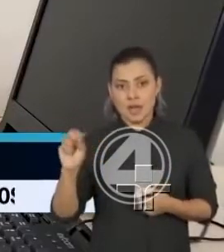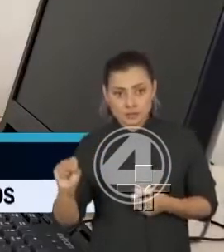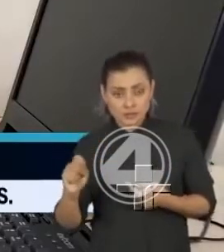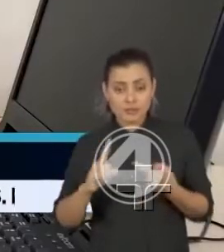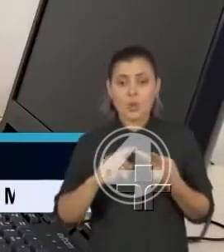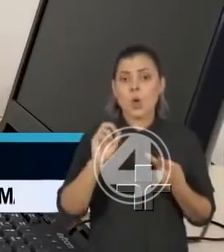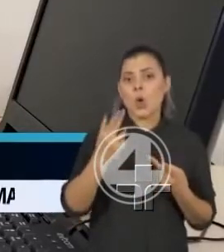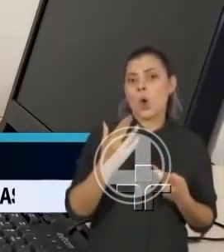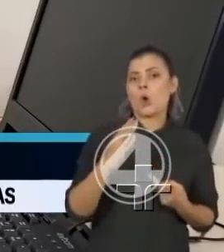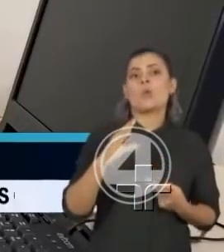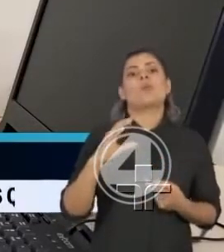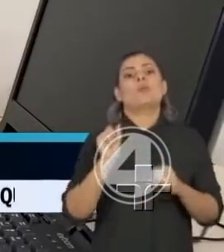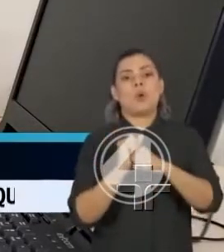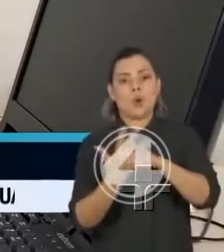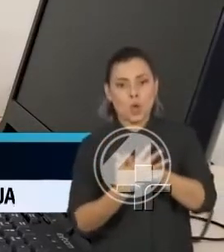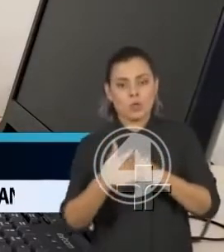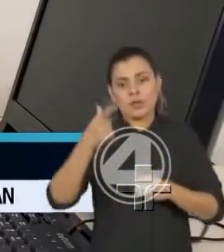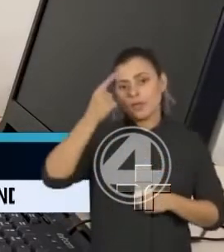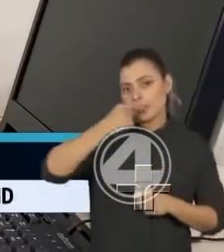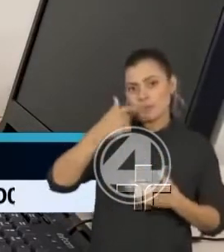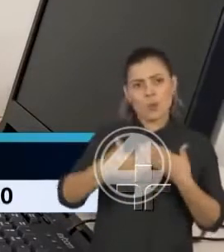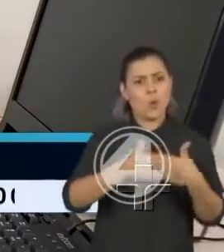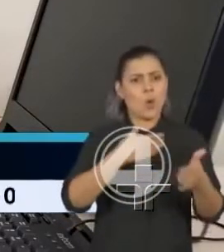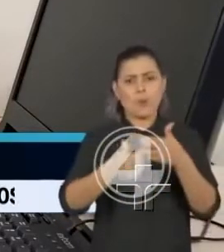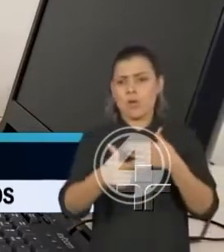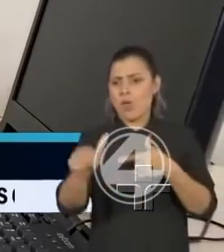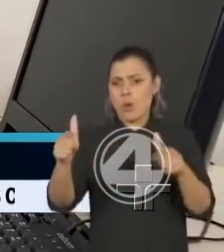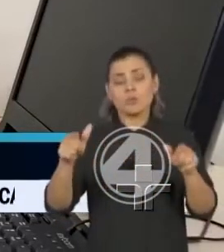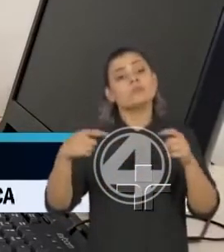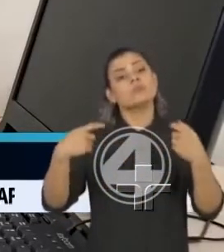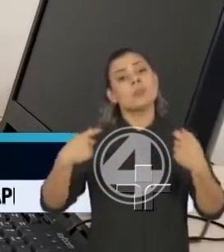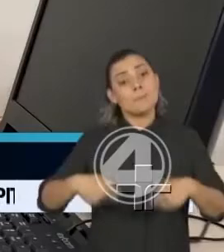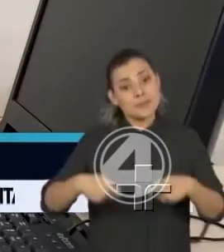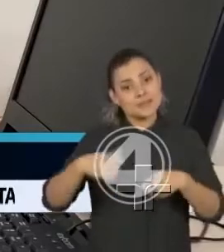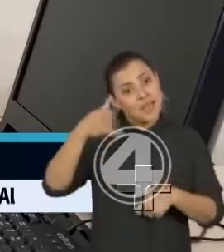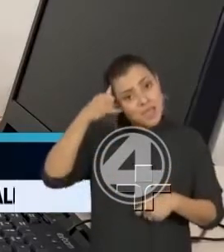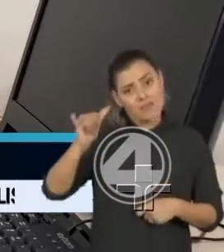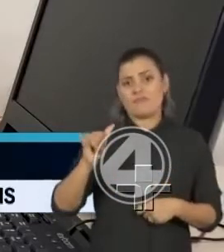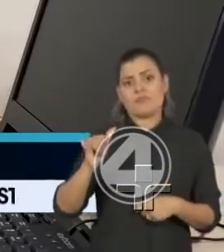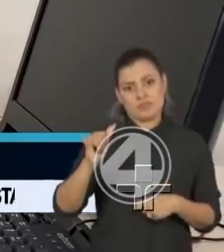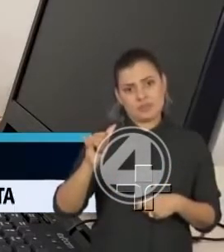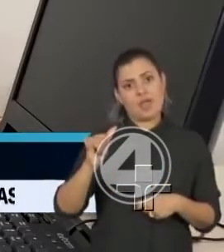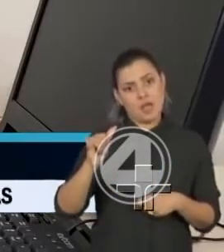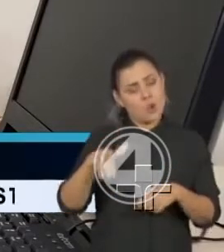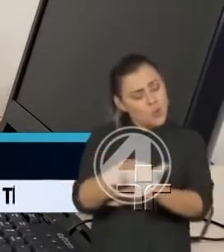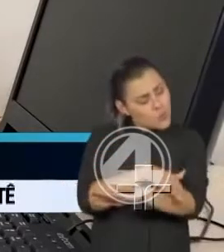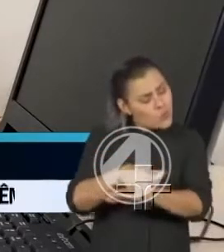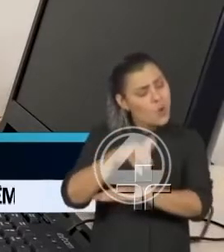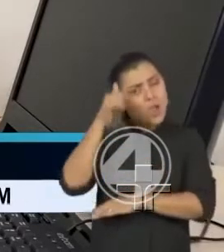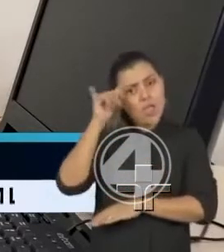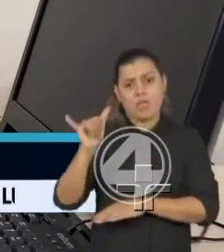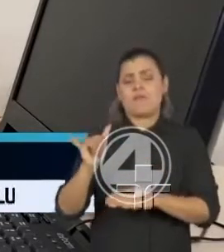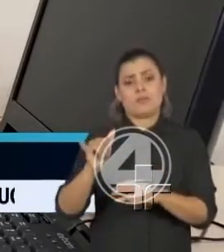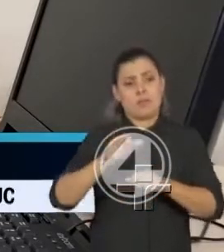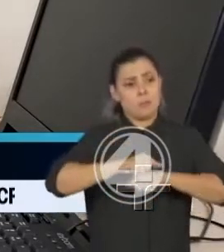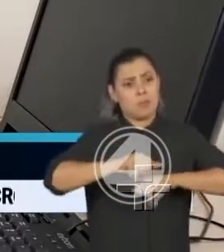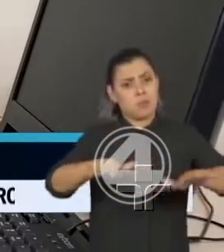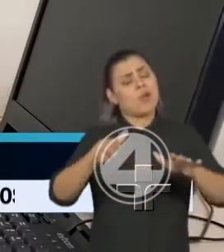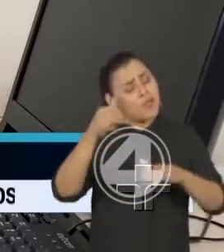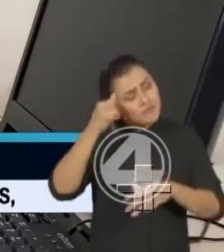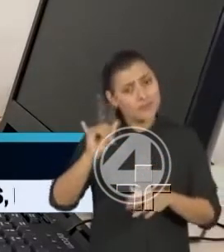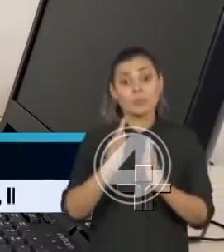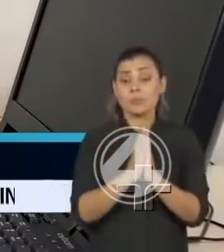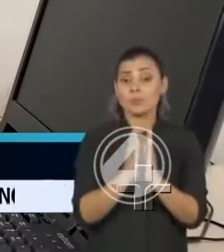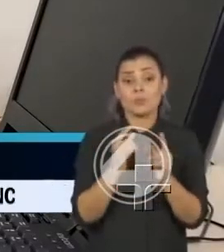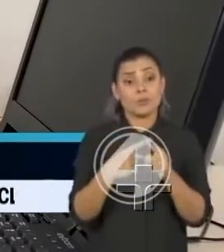coronavírus ou vírus da gripe o pai influeza deve evitar expor as outras pessoas porque a gente sabe que